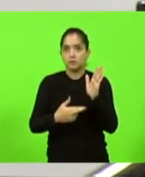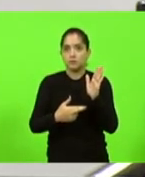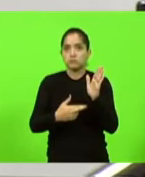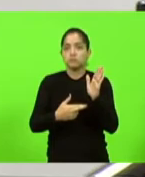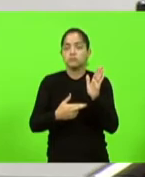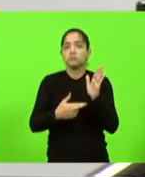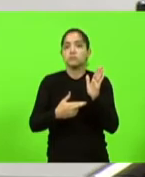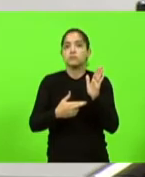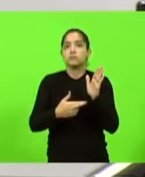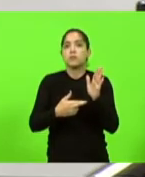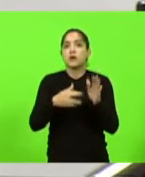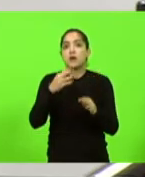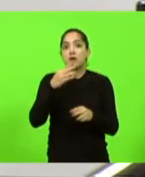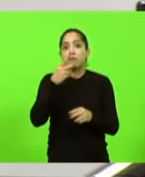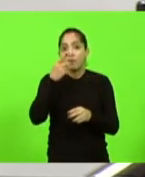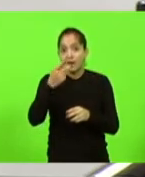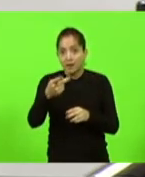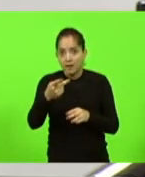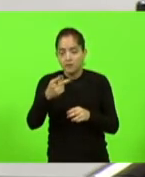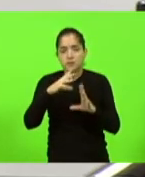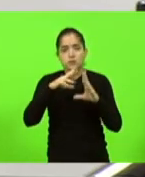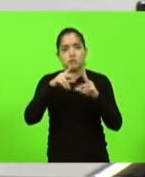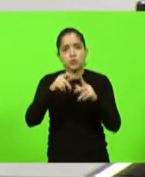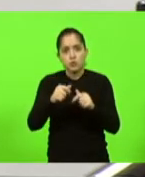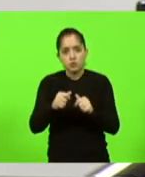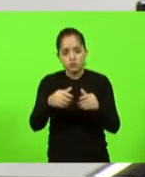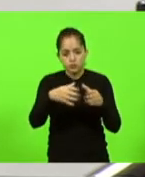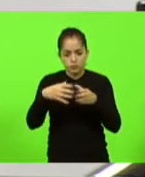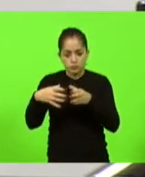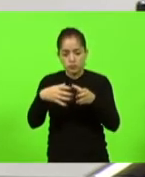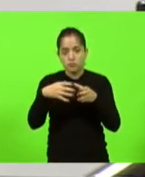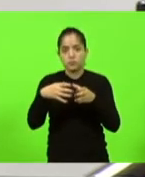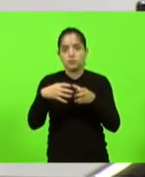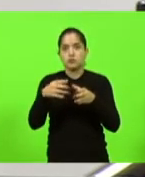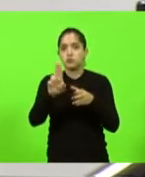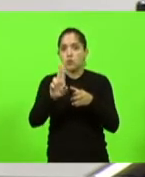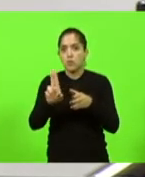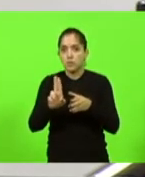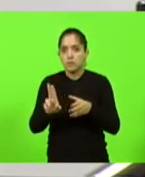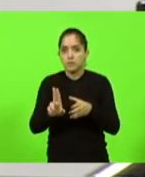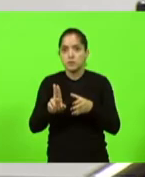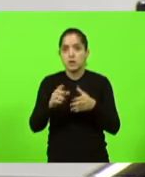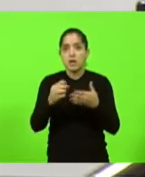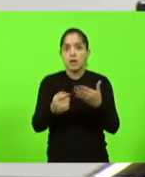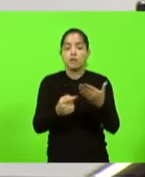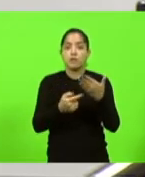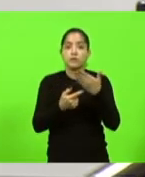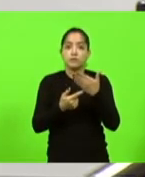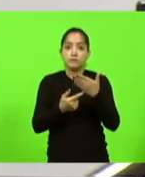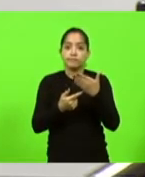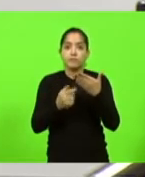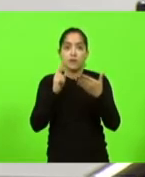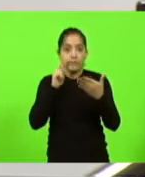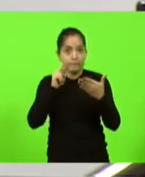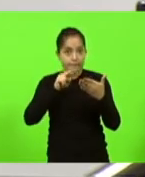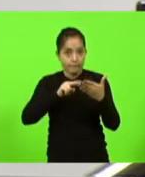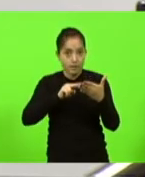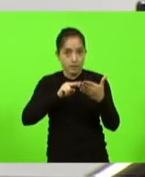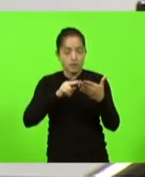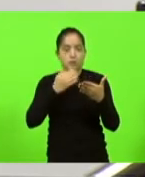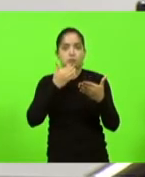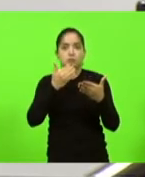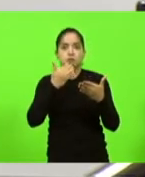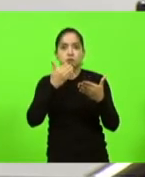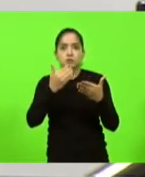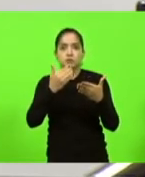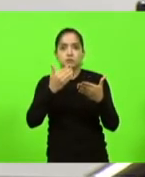entidades, deputado Cavalcante. E ele repetiu. Aí o que é que eu fiz? Eu fui olhar o requerimento do deputado Bruno. Não cita